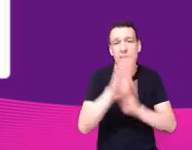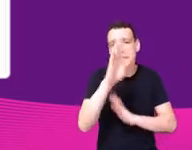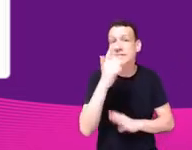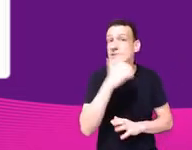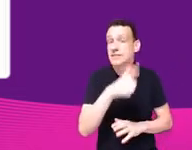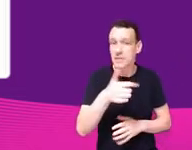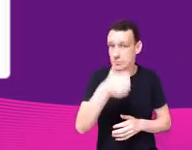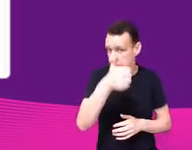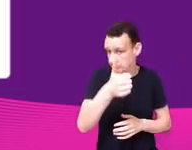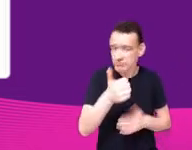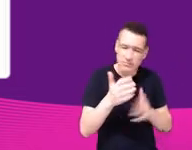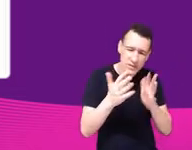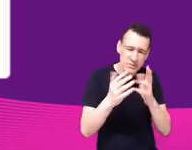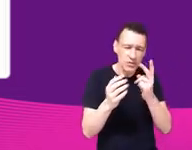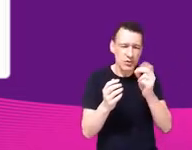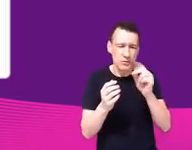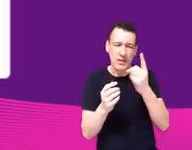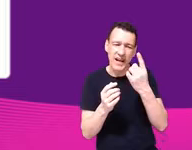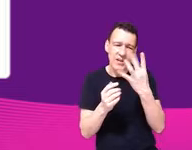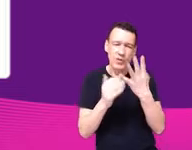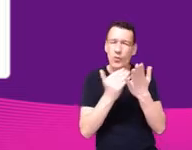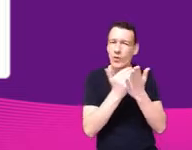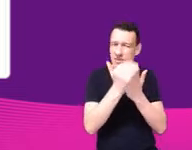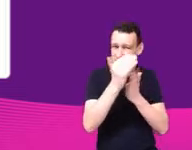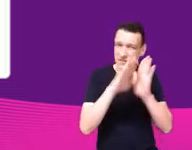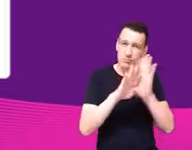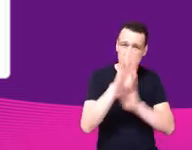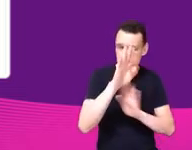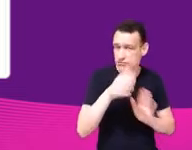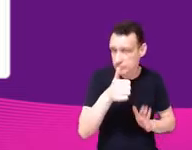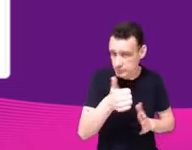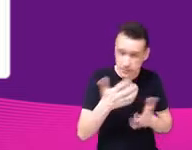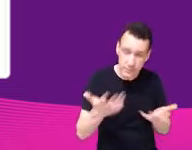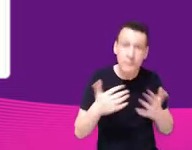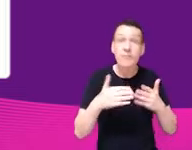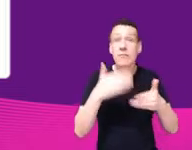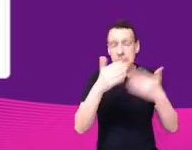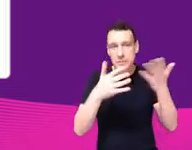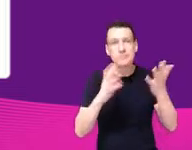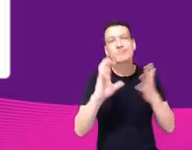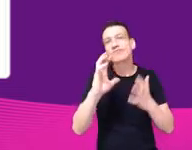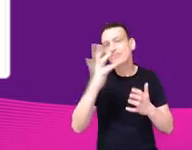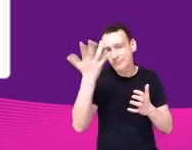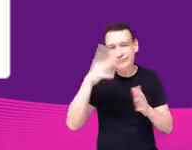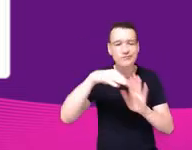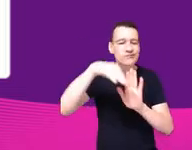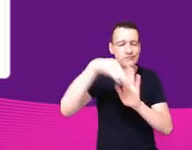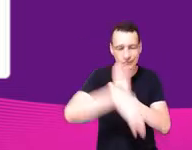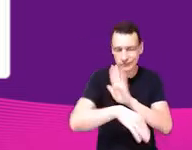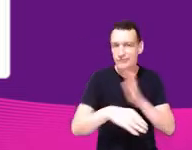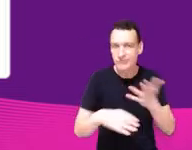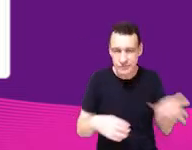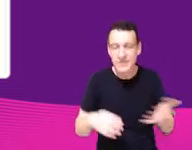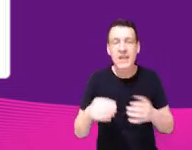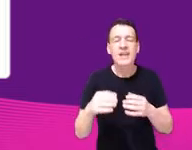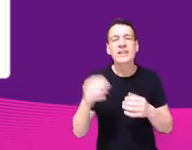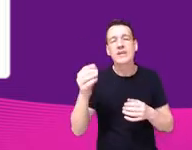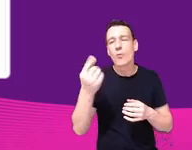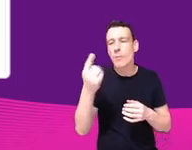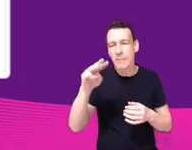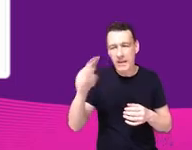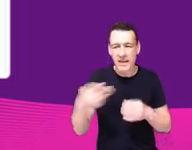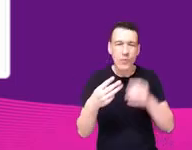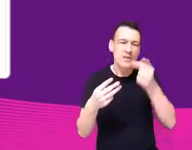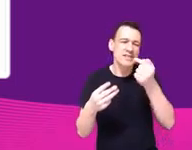torno de 2014, com uma queda significativa de 72 transplantes por milhão de habitantes por ano